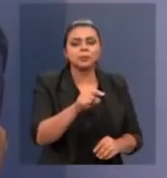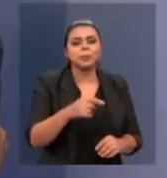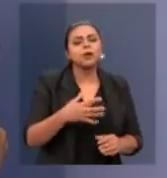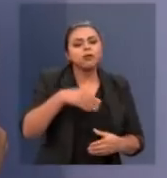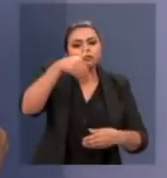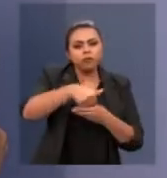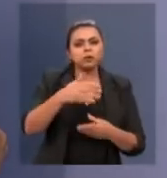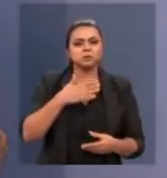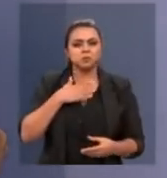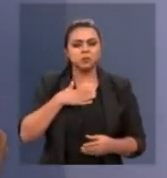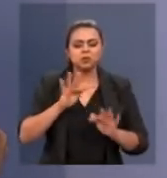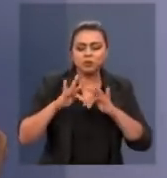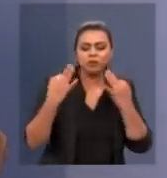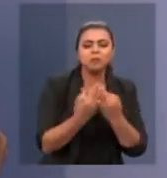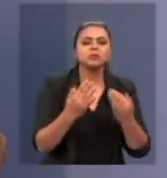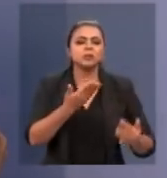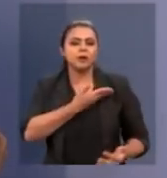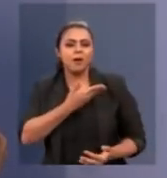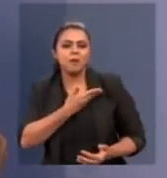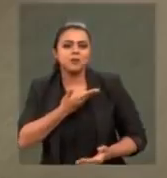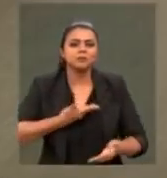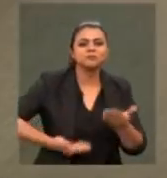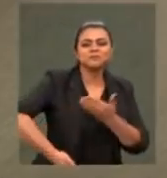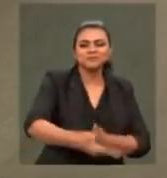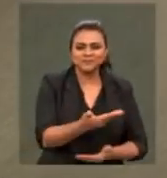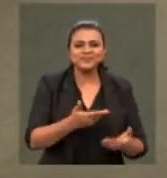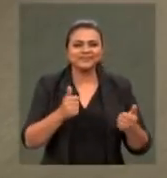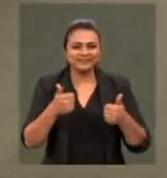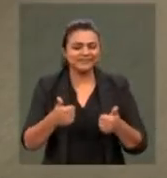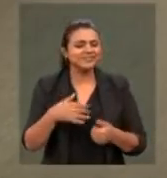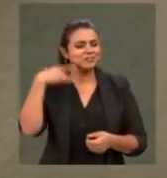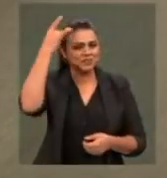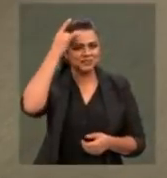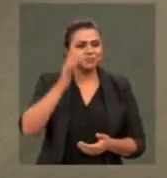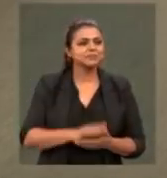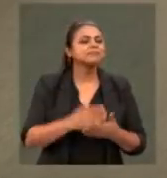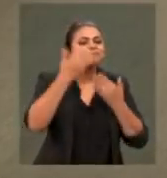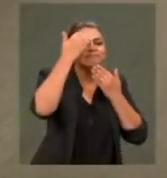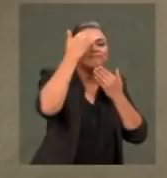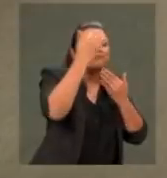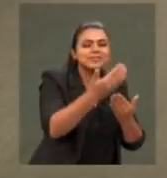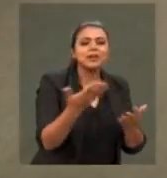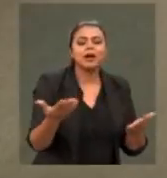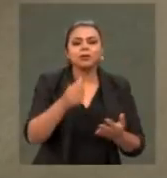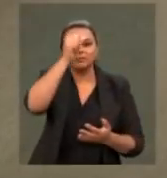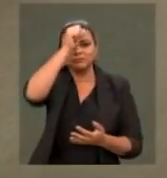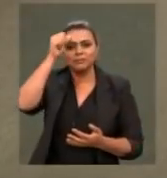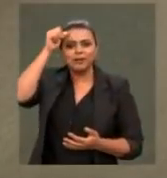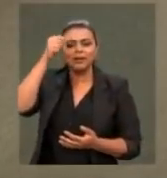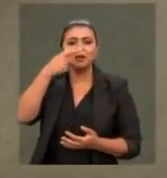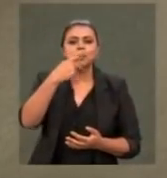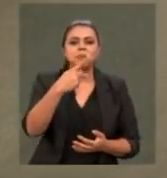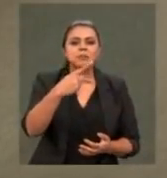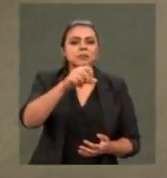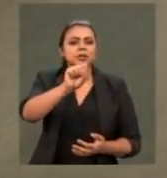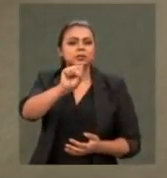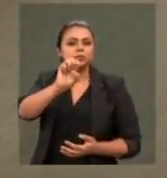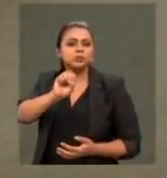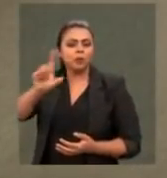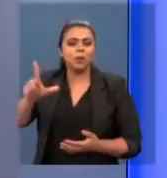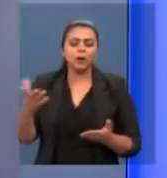é você e sua família seus amigos trecho inicial nova página e olhar dos candidato e agora andré moreira do pessoal por favor a sua